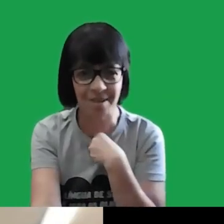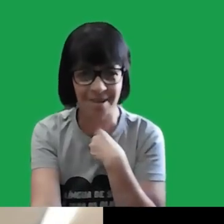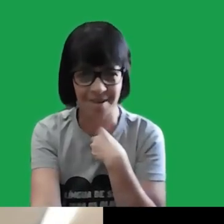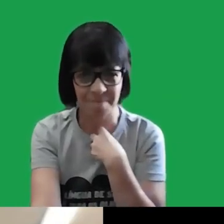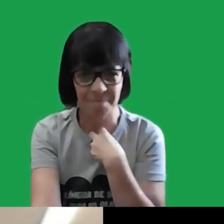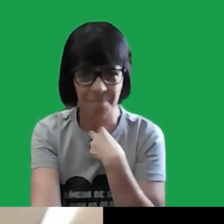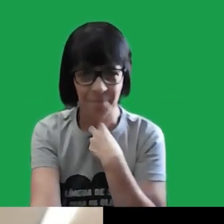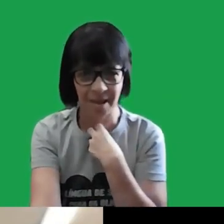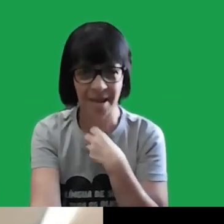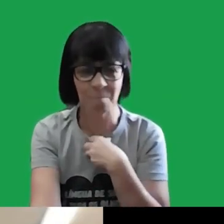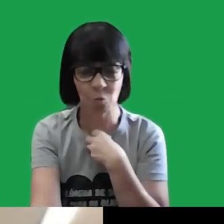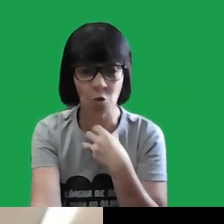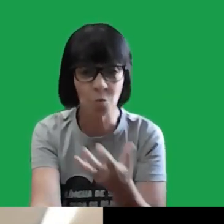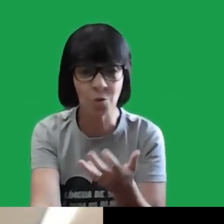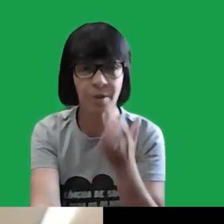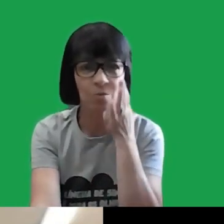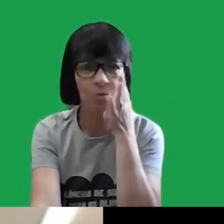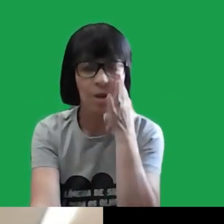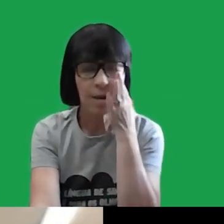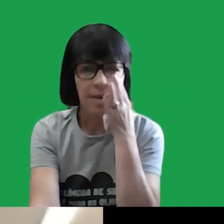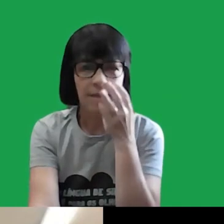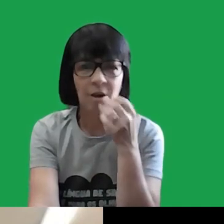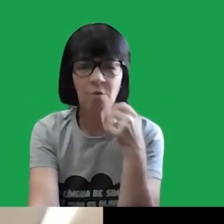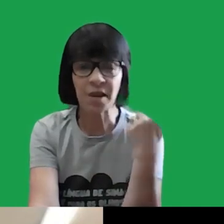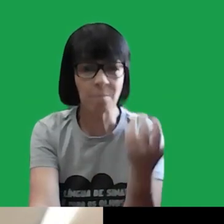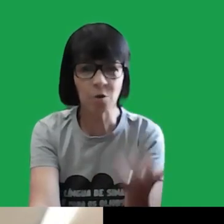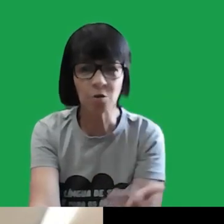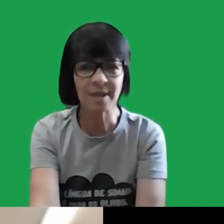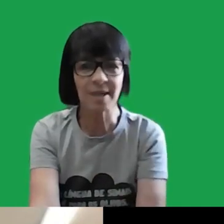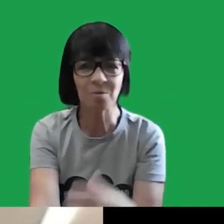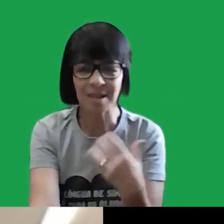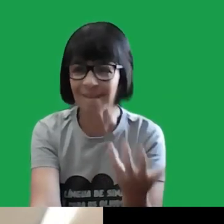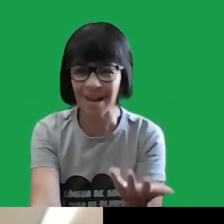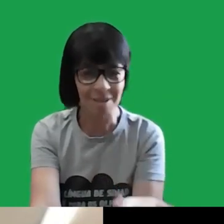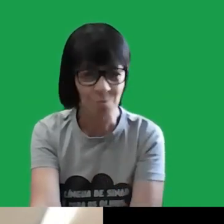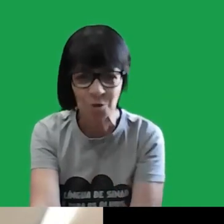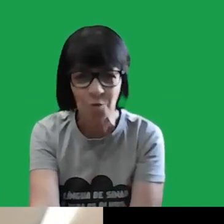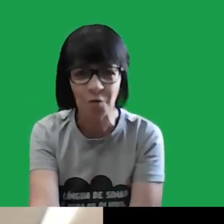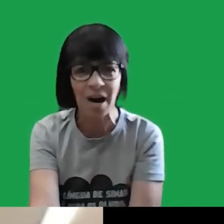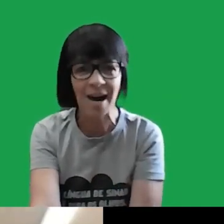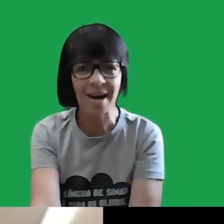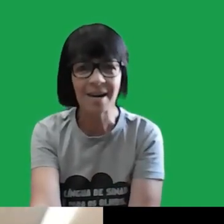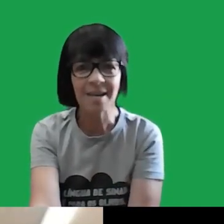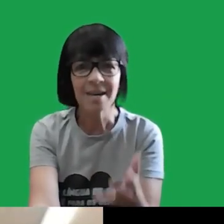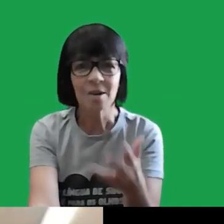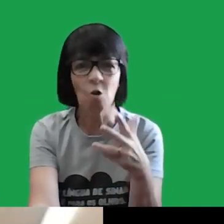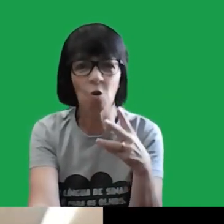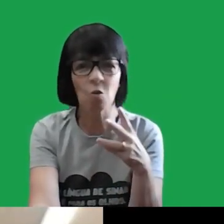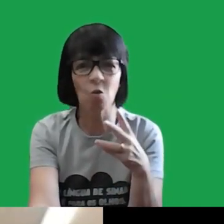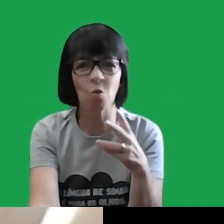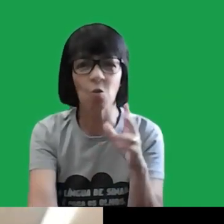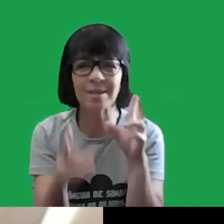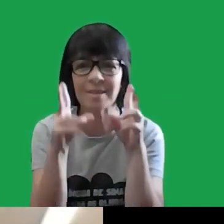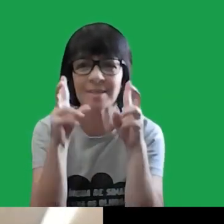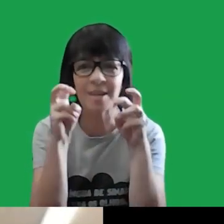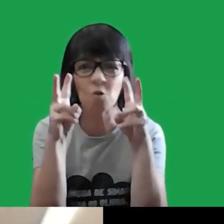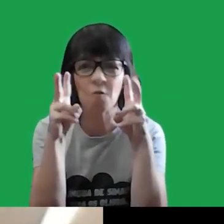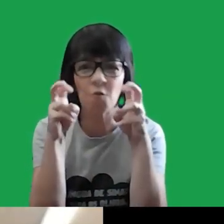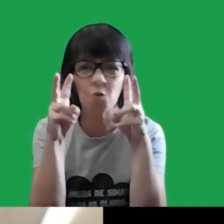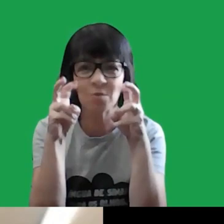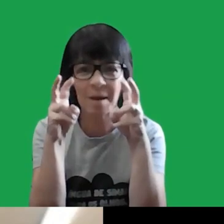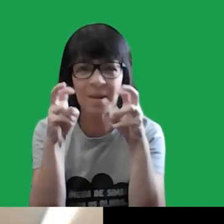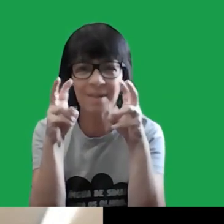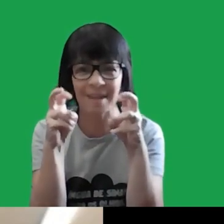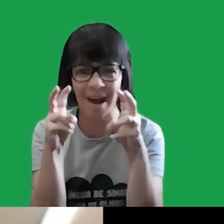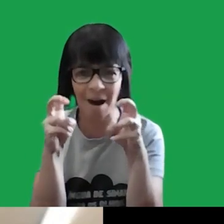a minha vida, né? Mudou muito. E eu fiquei muitos anos sentada no sofá com o